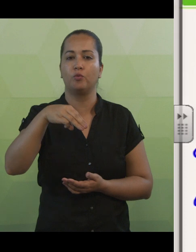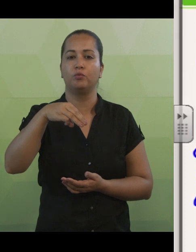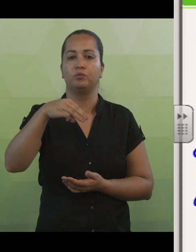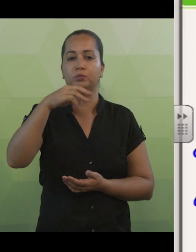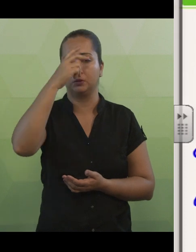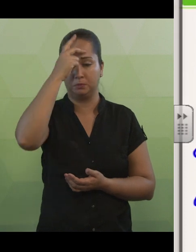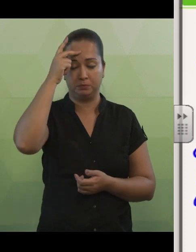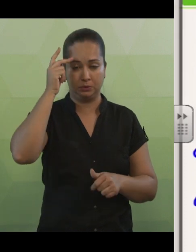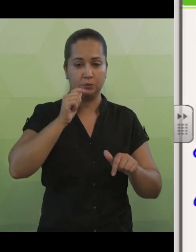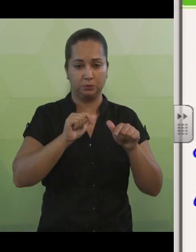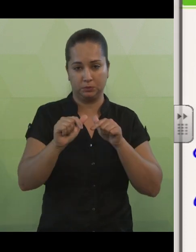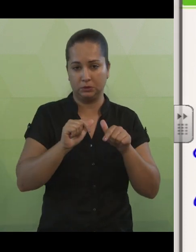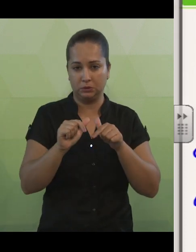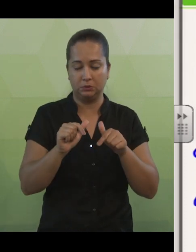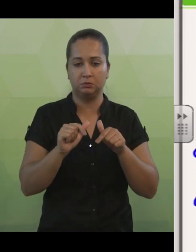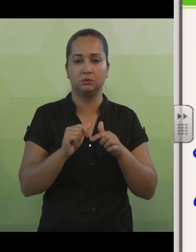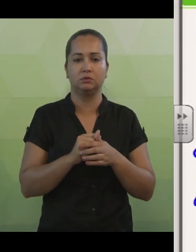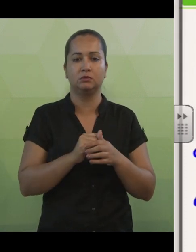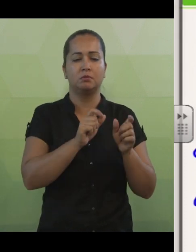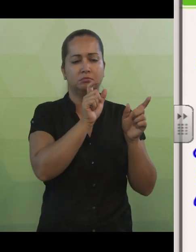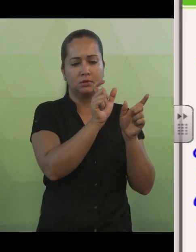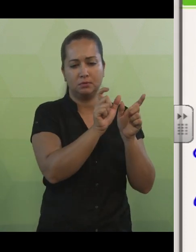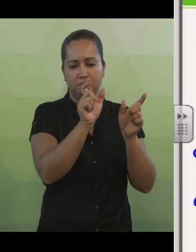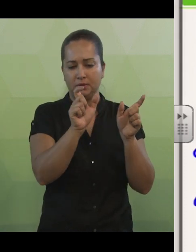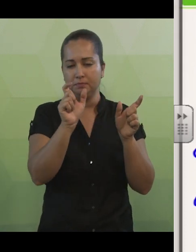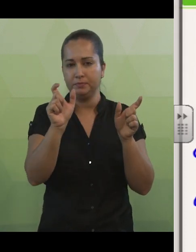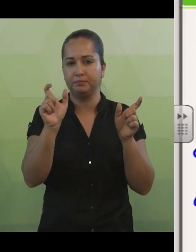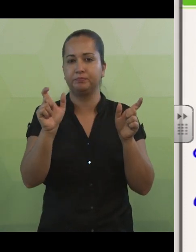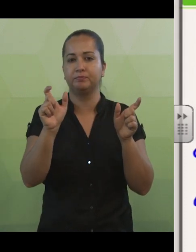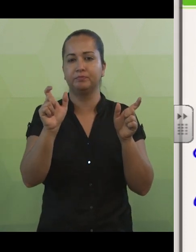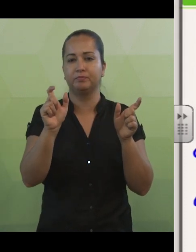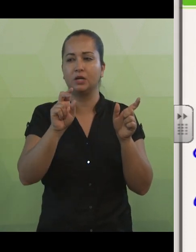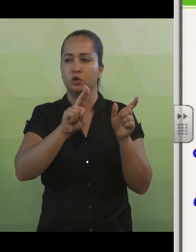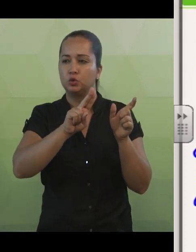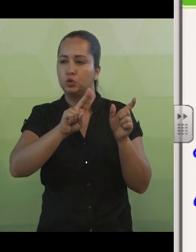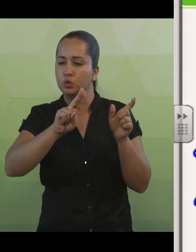funcionário. Aqui tem que colocar o nome inteiro, né?